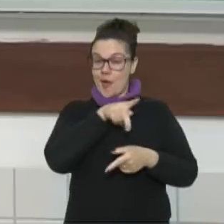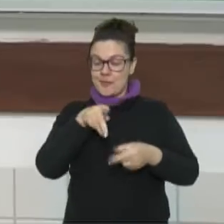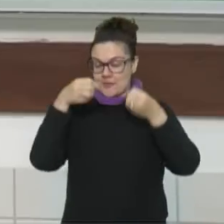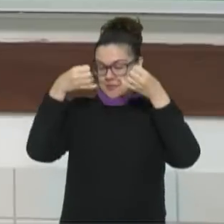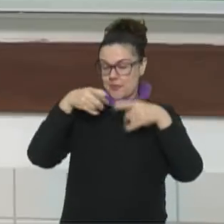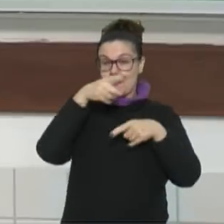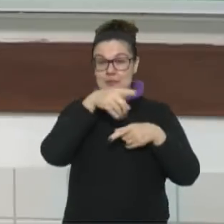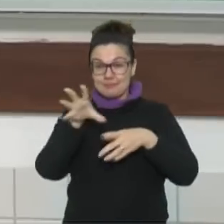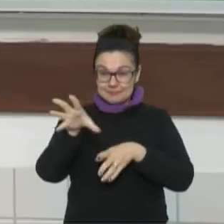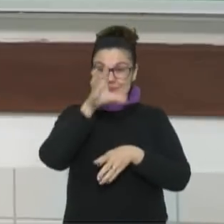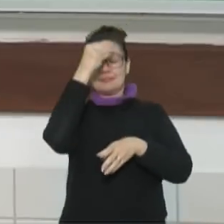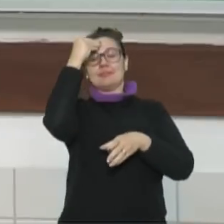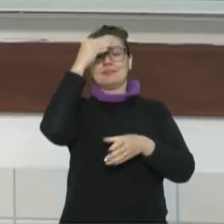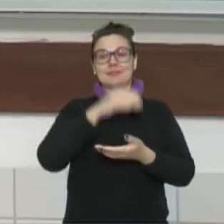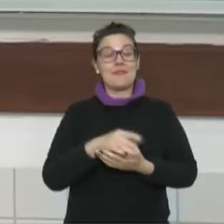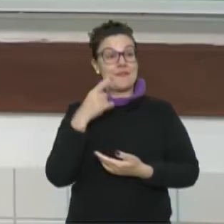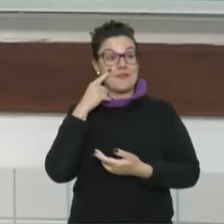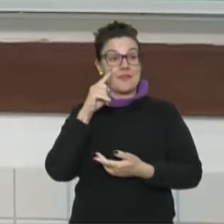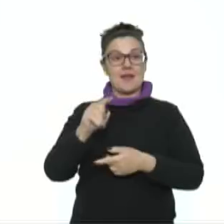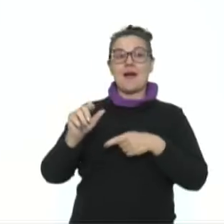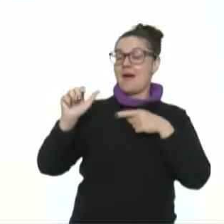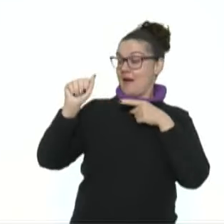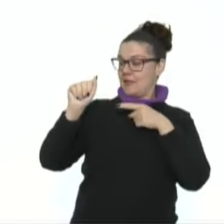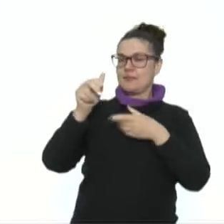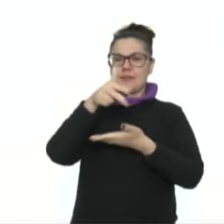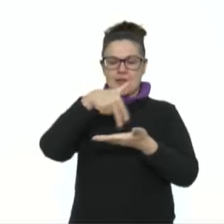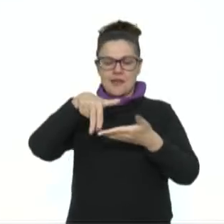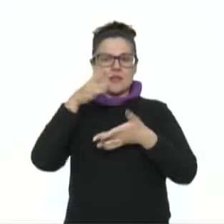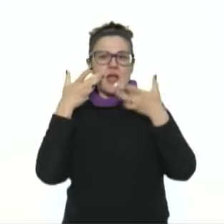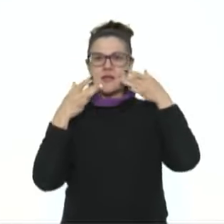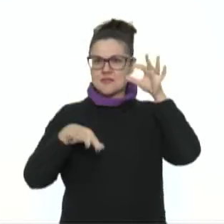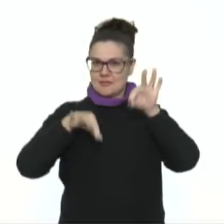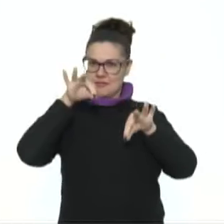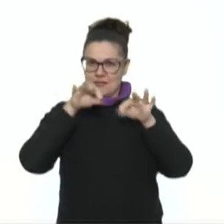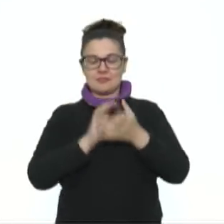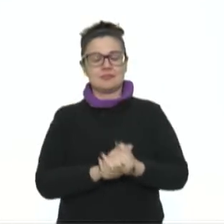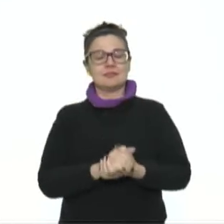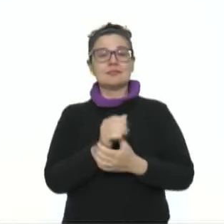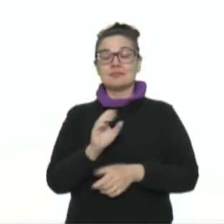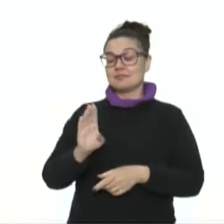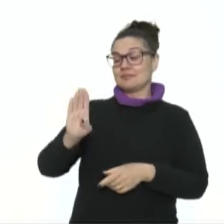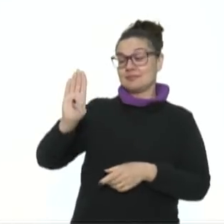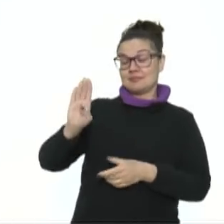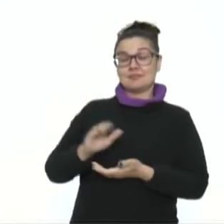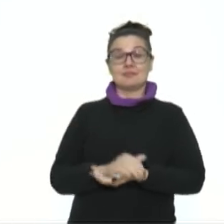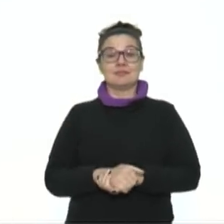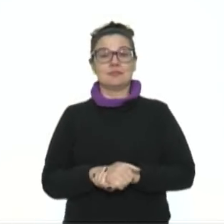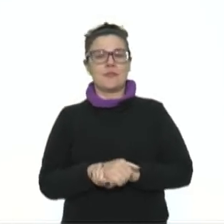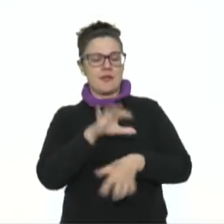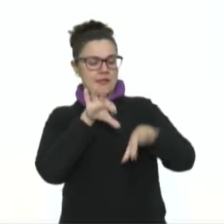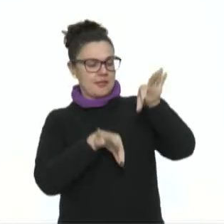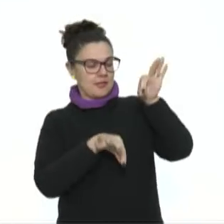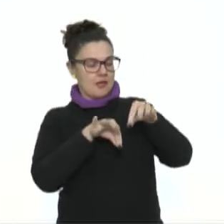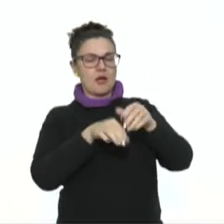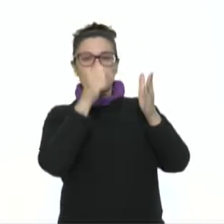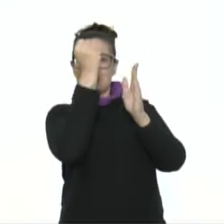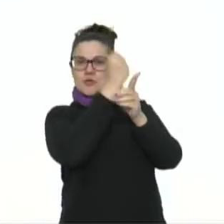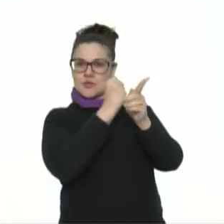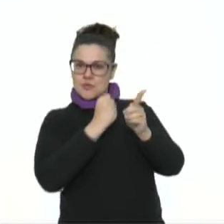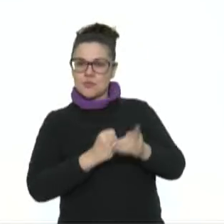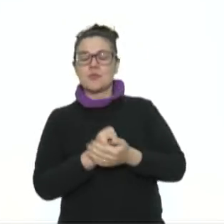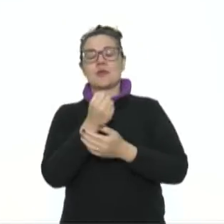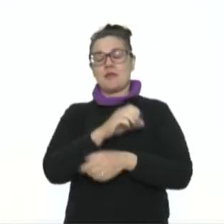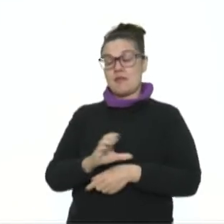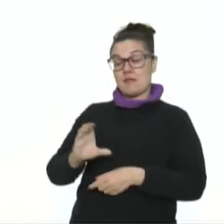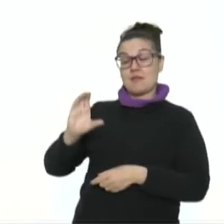vocês pegaram aí? Vamos lá. Letra A, dança e teatro. Letra B, teatro e escultura.